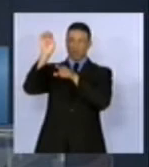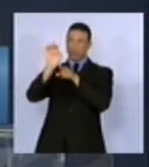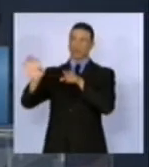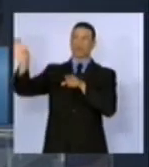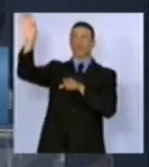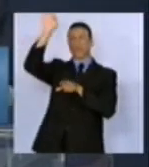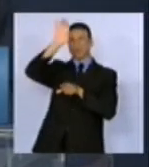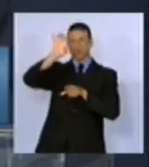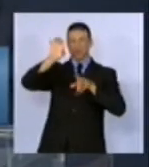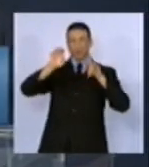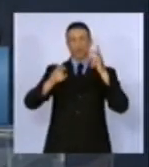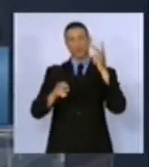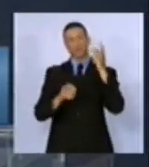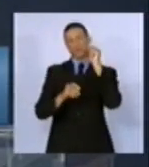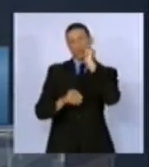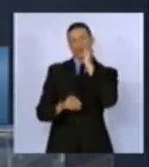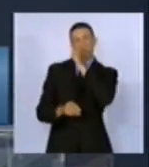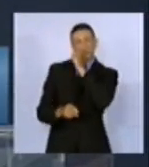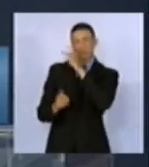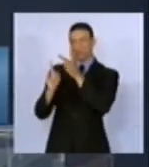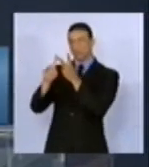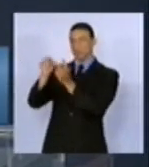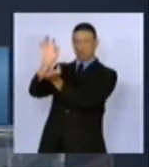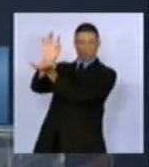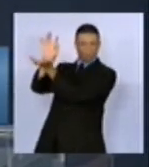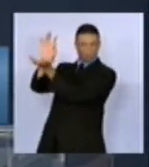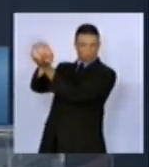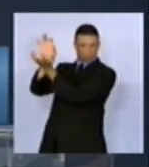estados mais produtores Alagoas e Pernambuco eles